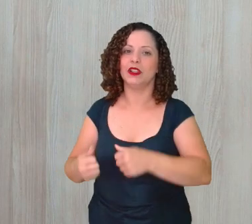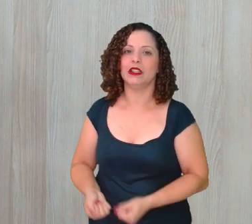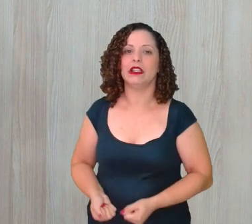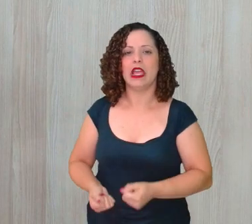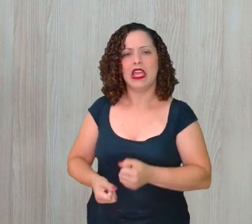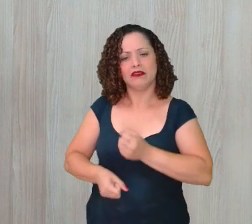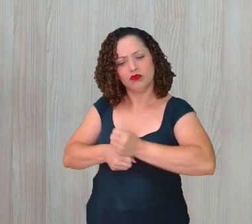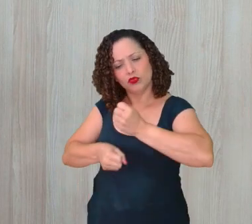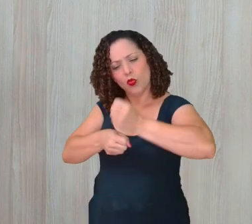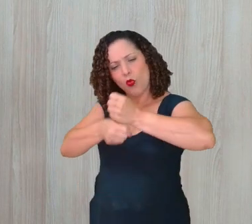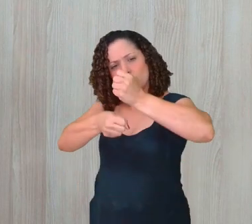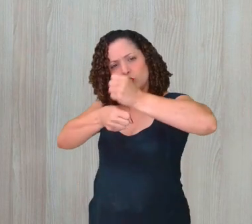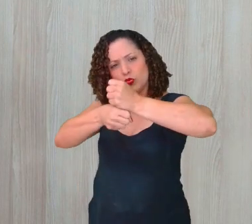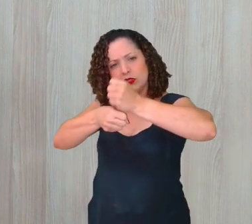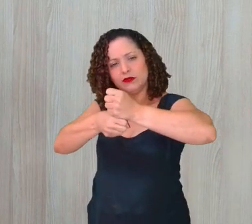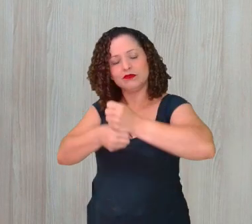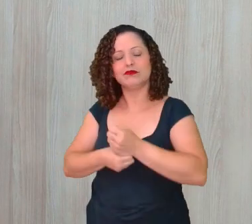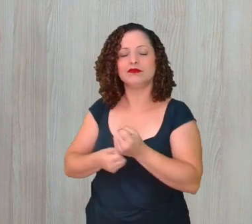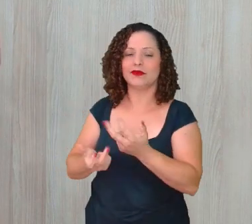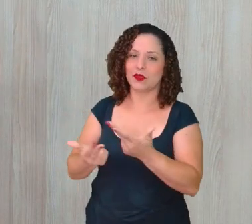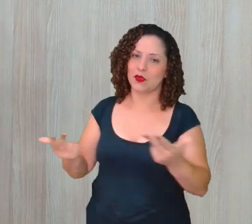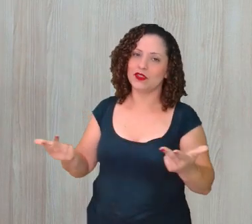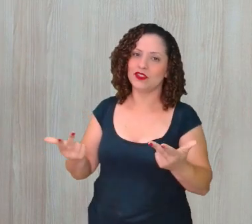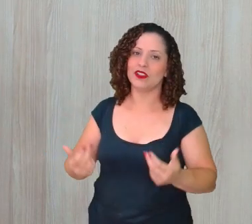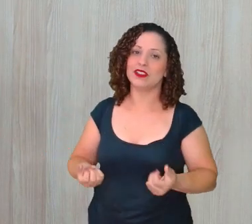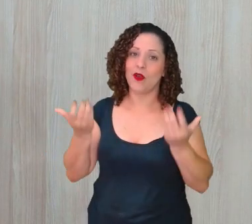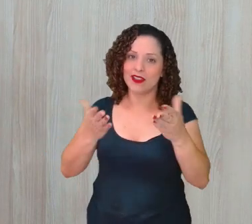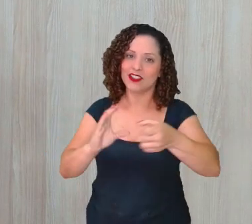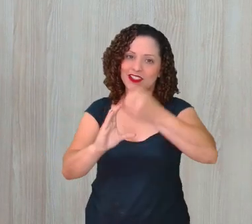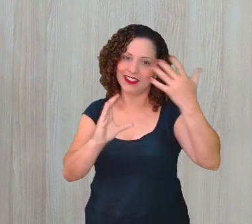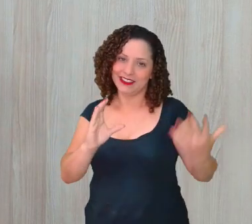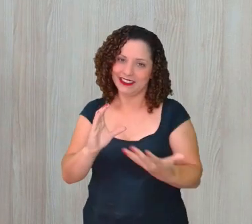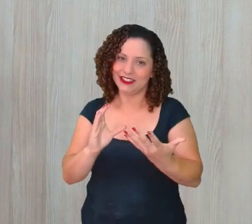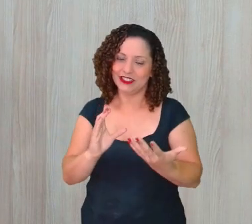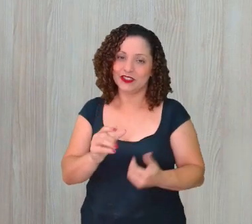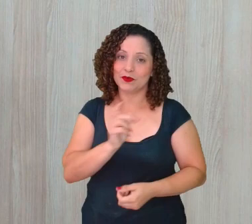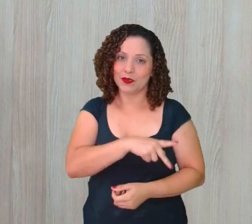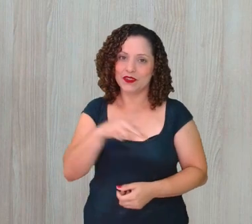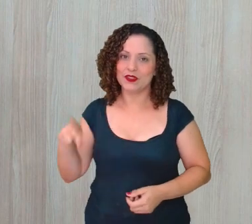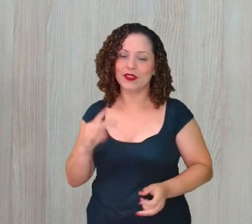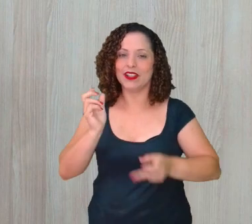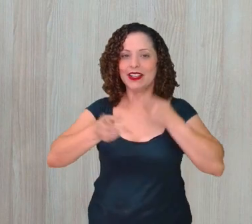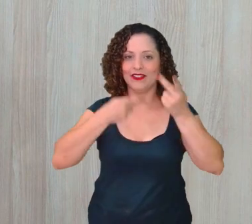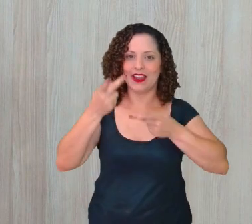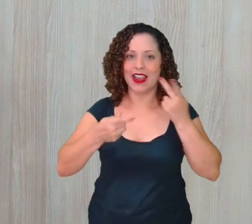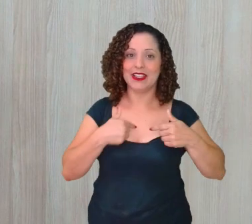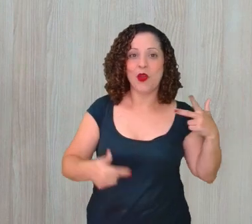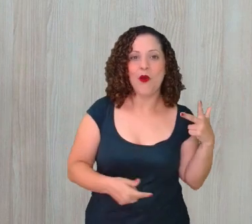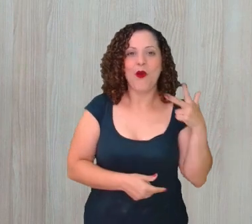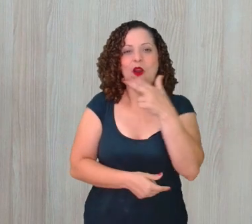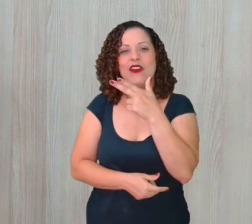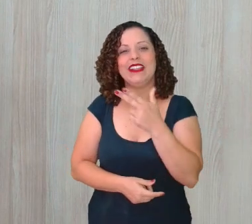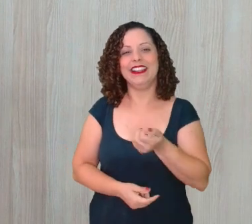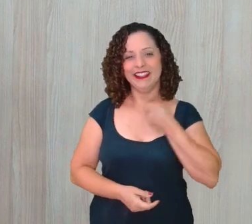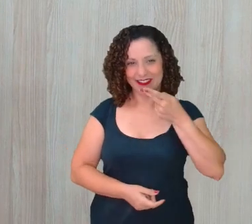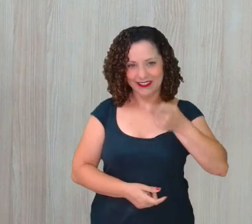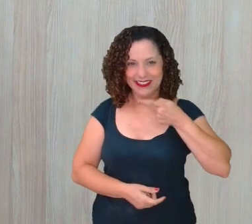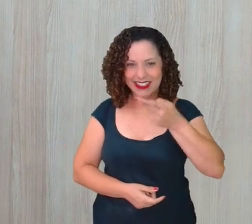desenvolvimento, né, econômico, cultural. Enfim, são esses detalhes aí que o professor Gilson estava começando a falar e eu estou roubando aí o tempo